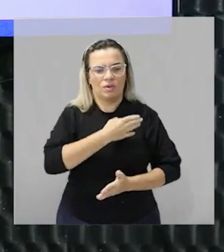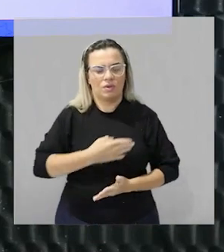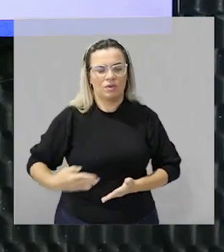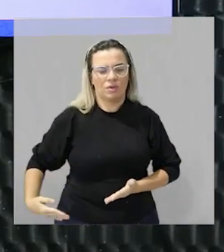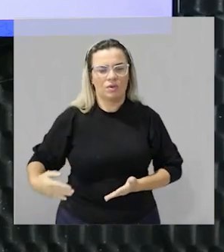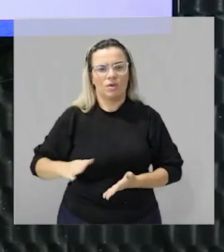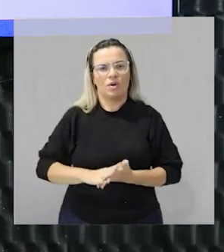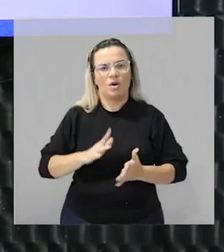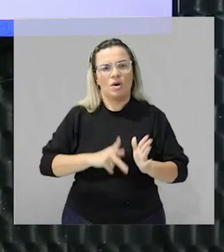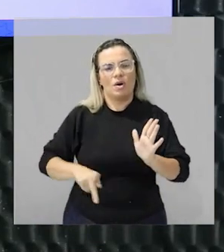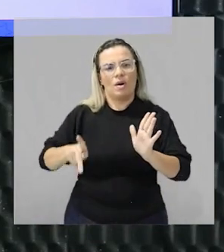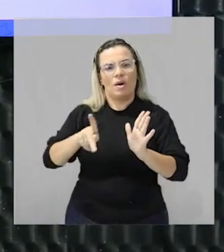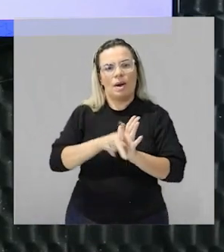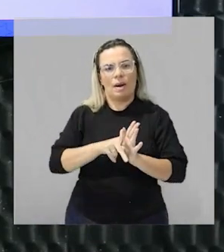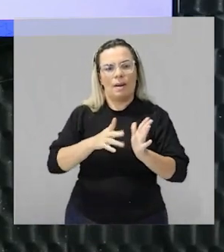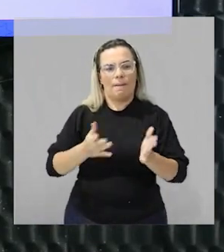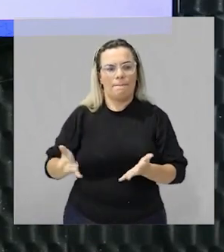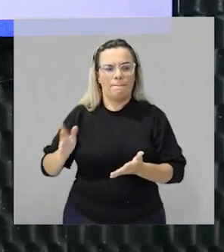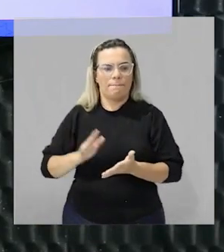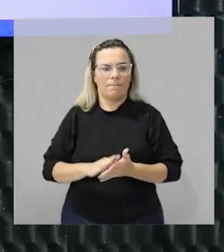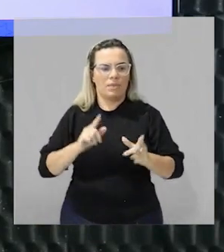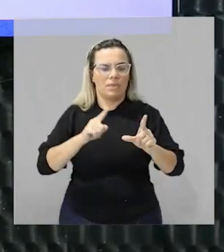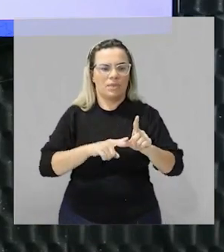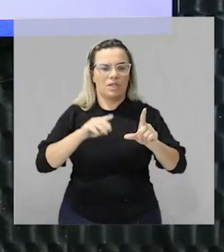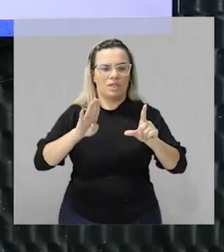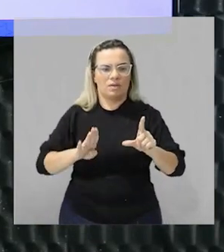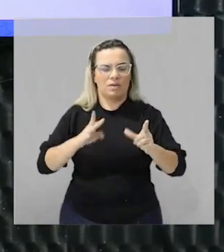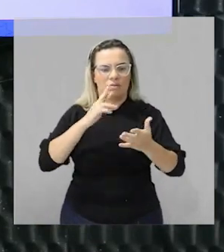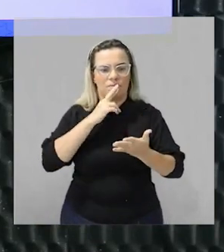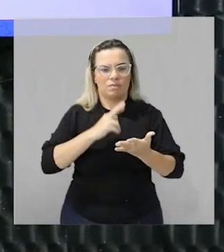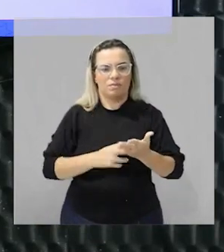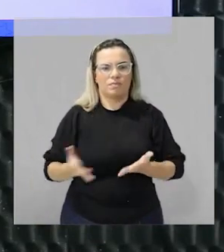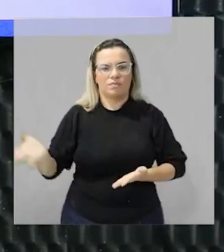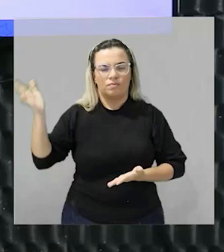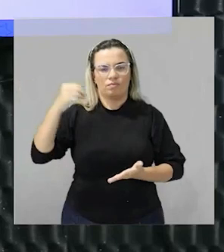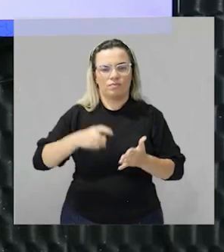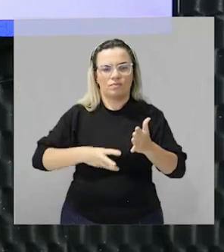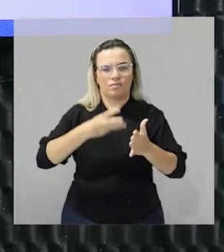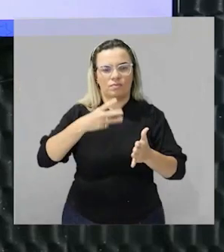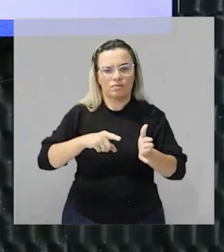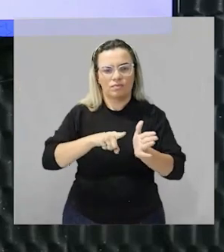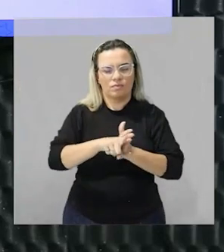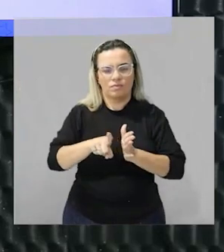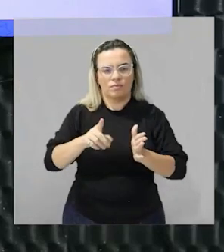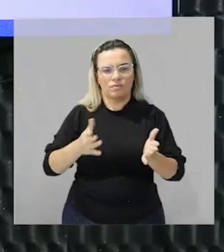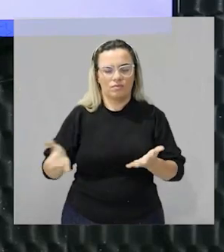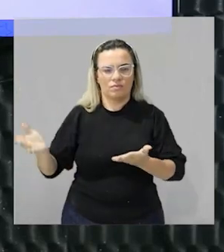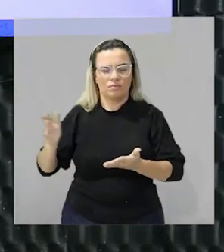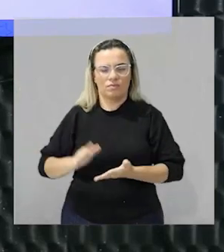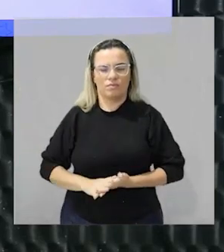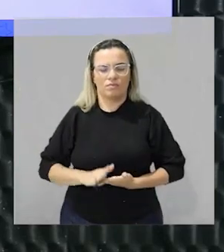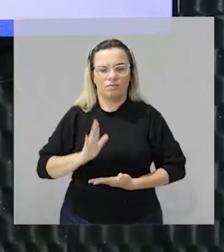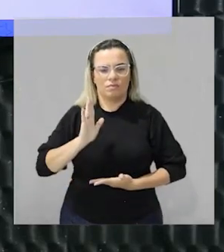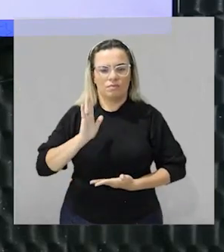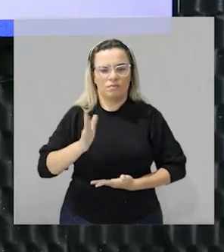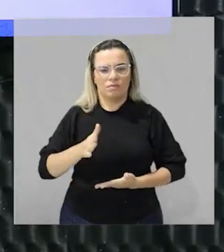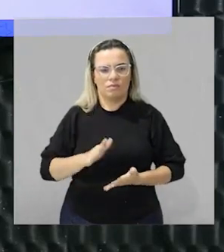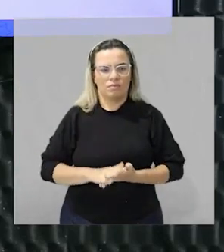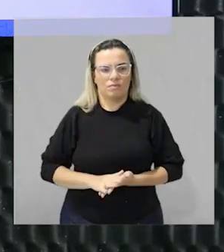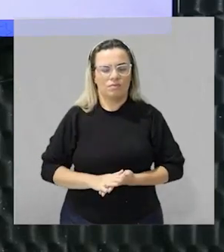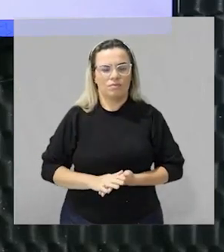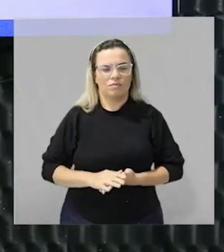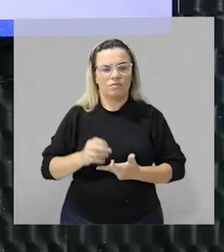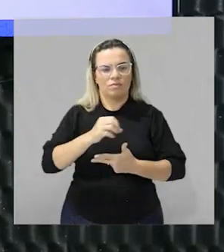Então, resposta, letra B de bola. Ok? Muito bem. Vamos lá. Terceira questão. Essa aqui já vem caindo no